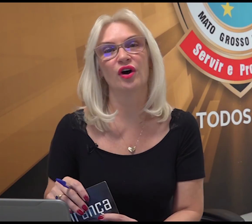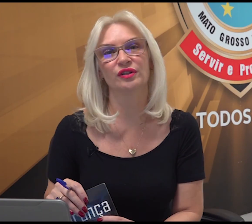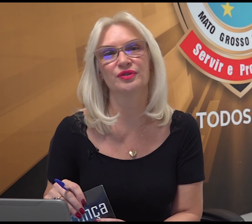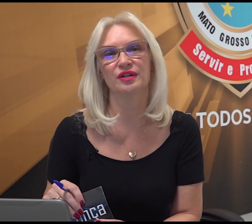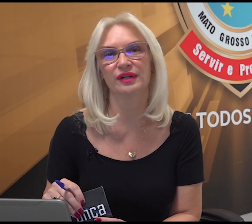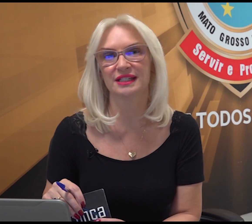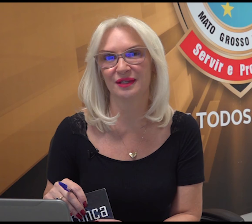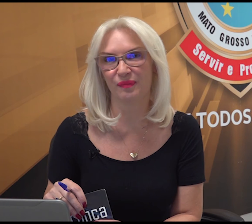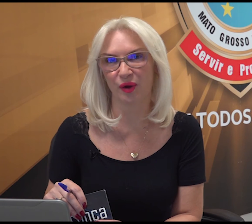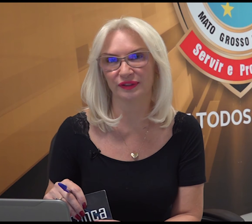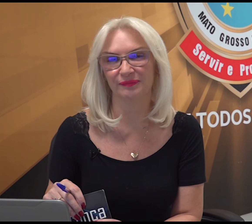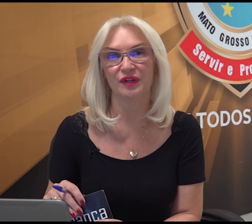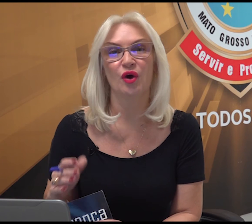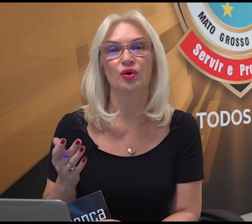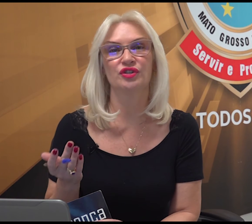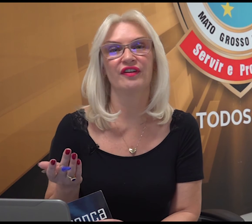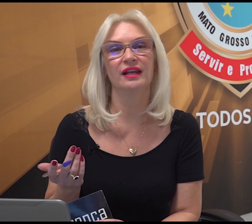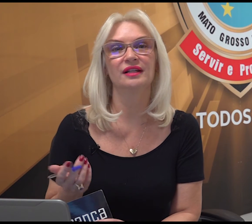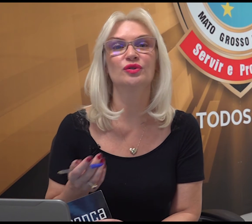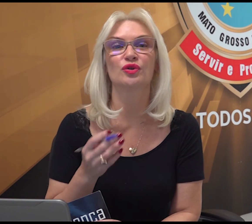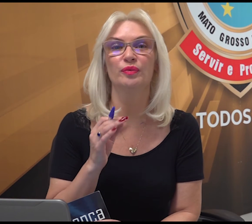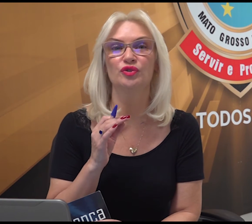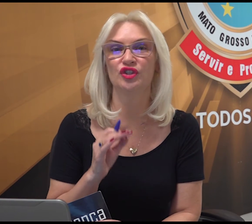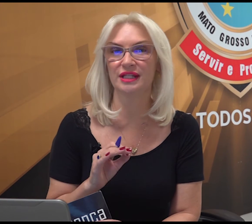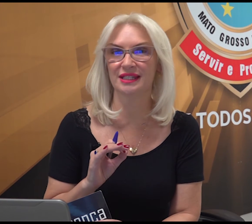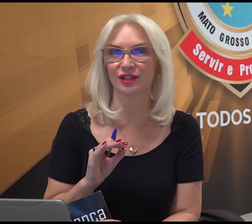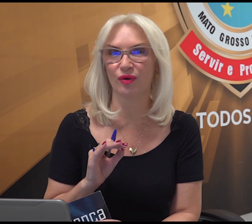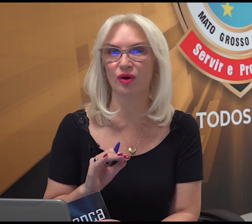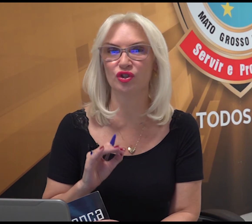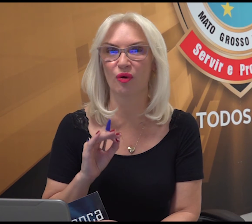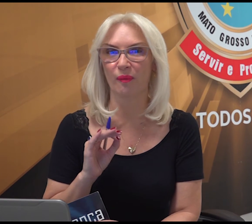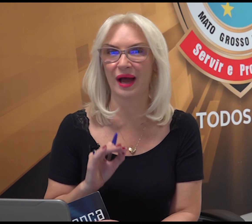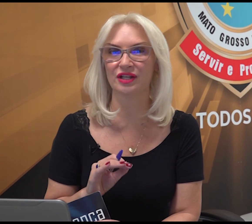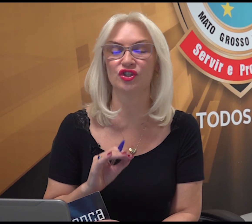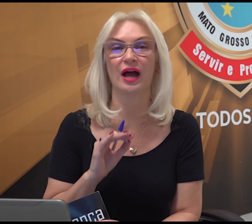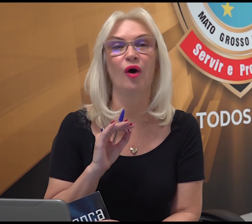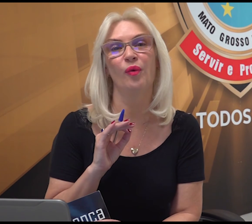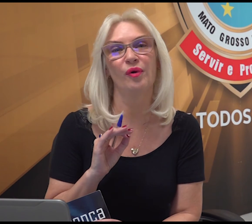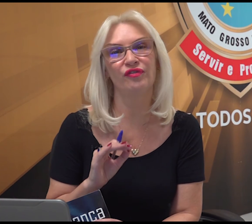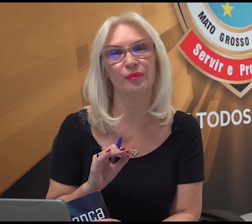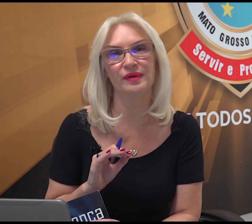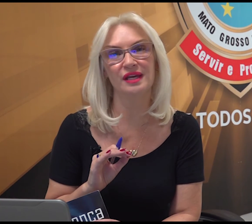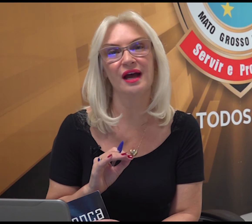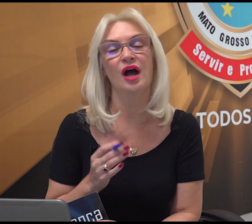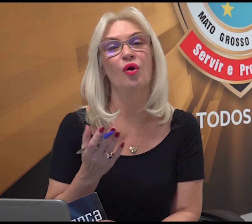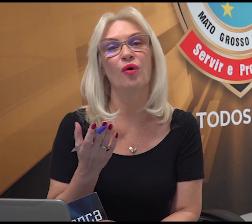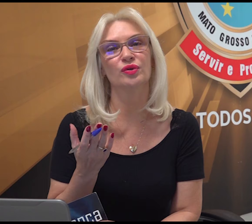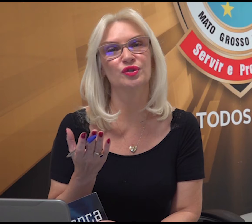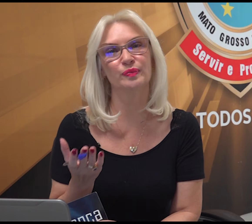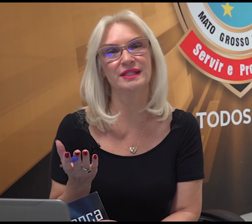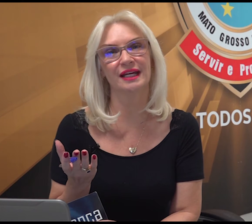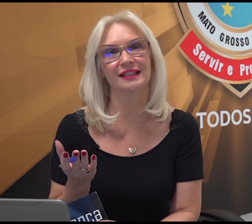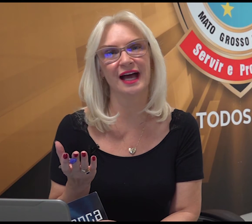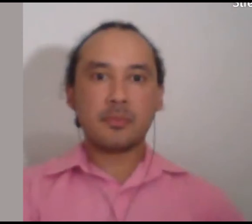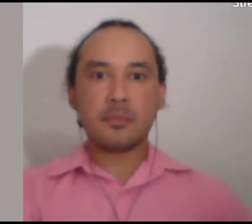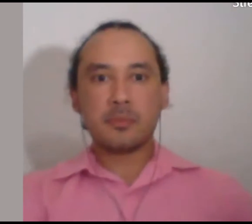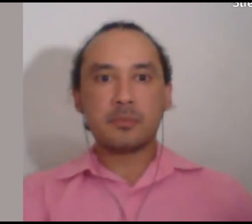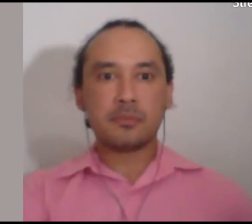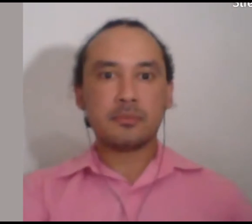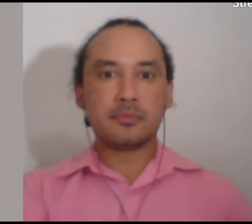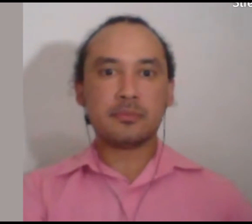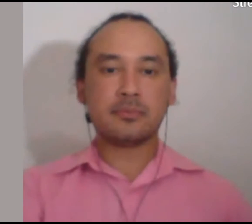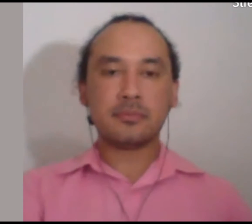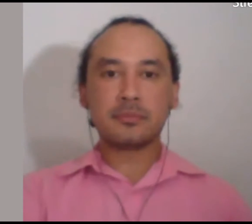De volta com Segurança em Pauta. Hoje falando sobre o Dia Estadual de Combate à Homofobia com o subsecretário